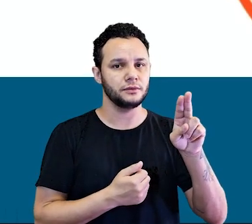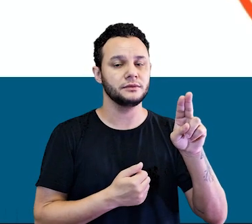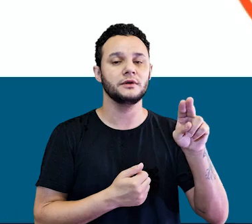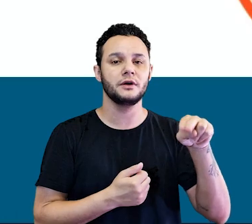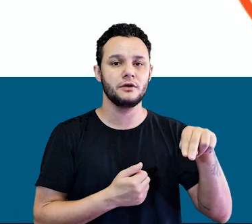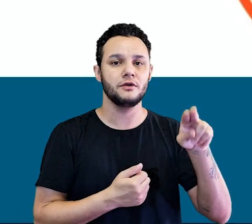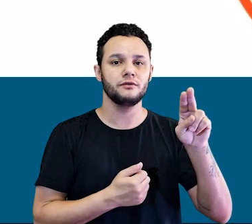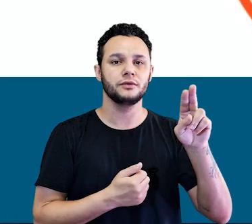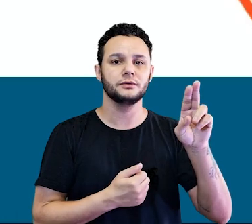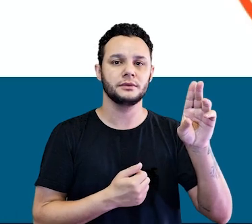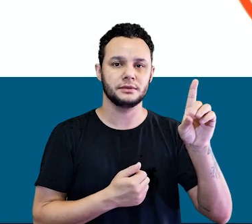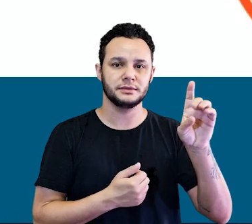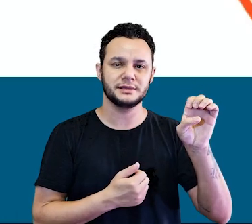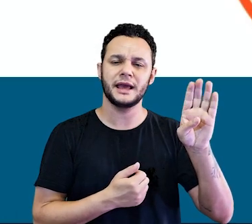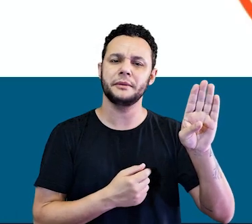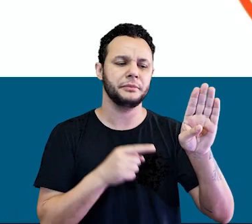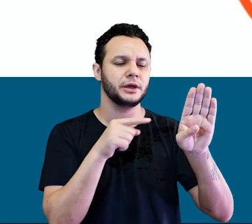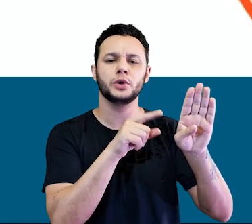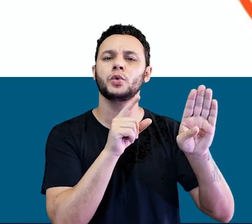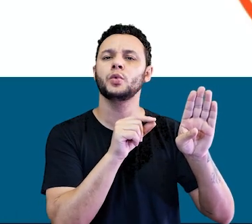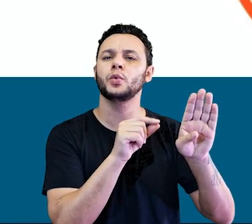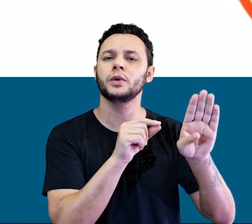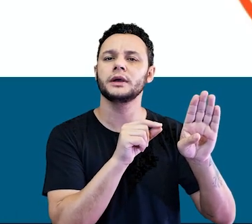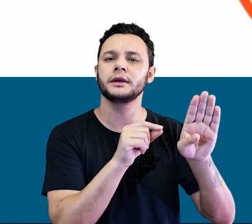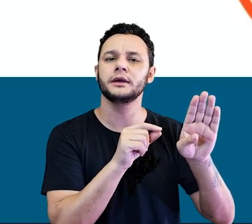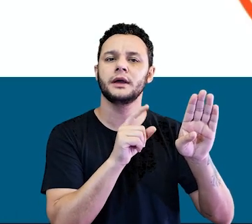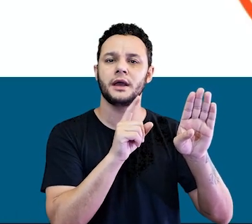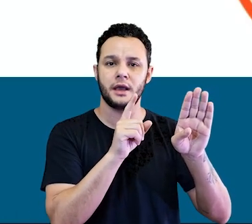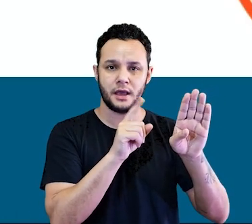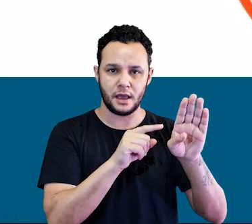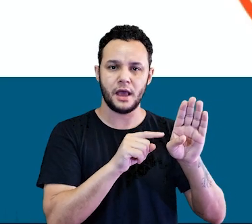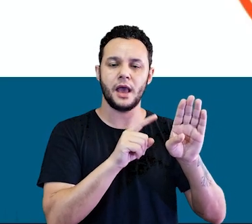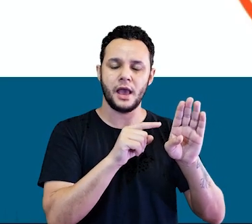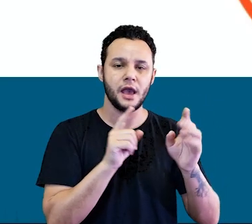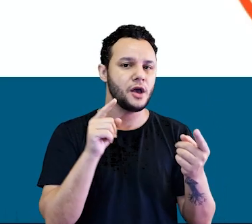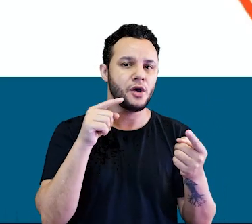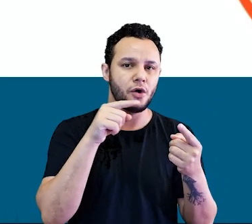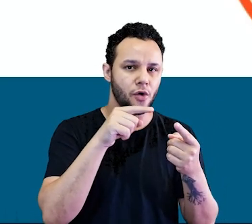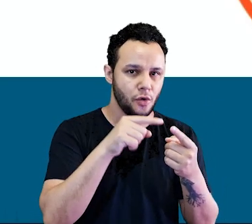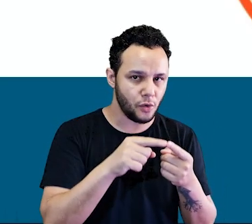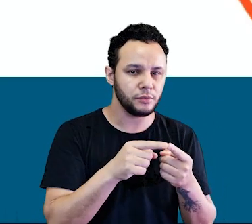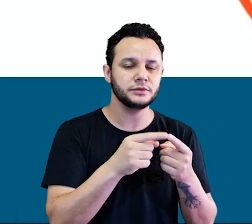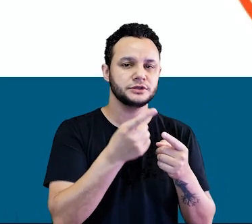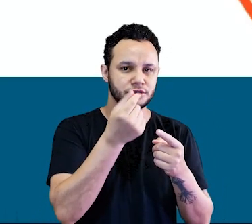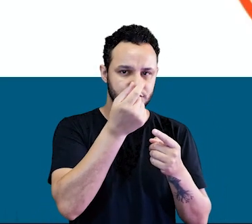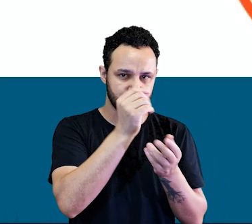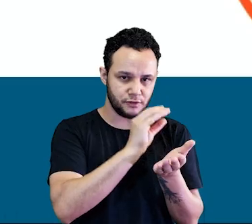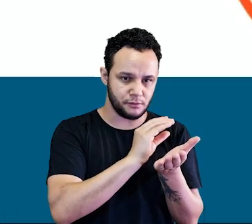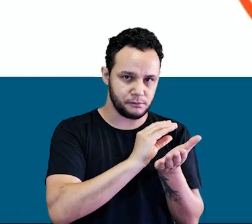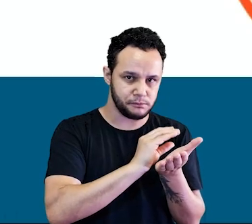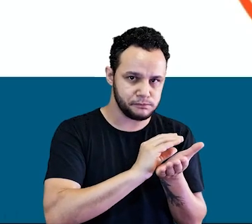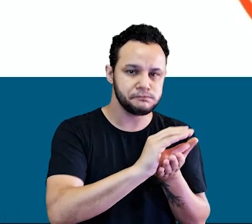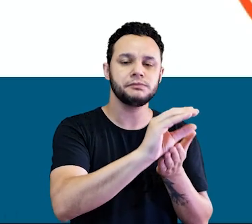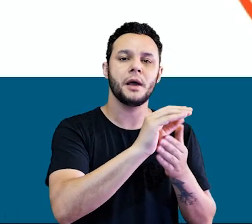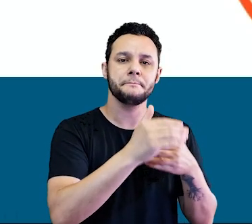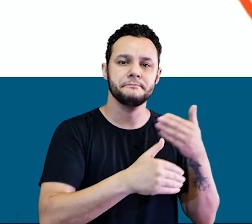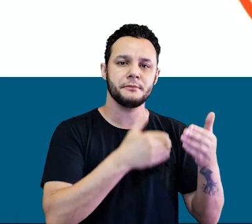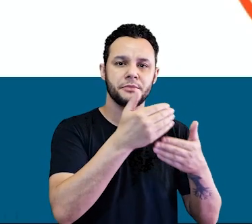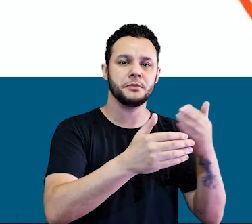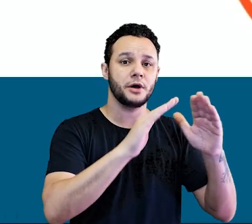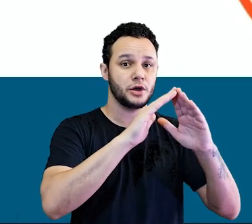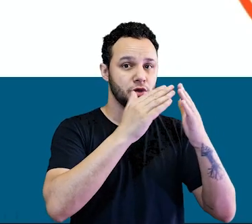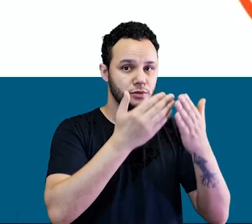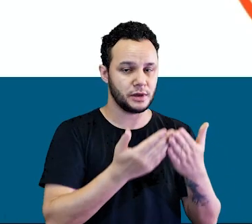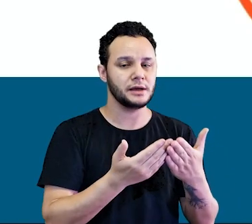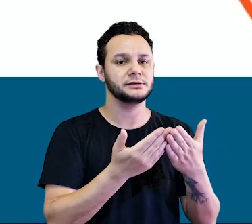Fundeb então, gente? Pensando em equalizar essas disparidades, né? O Fundeb, que é o Fundo de Manutenção e Desenvolvimento do Ensino, né,